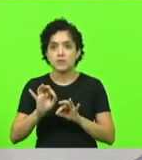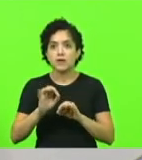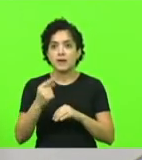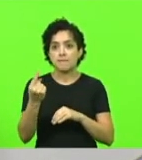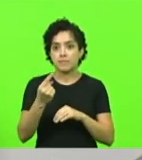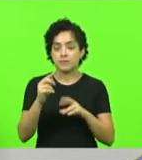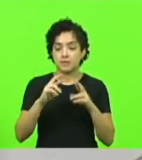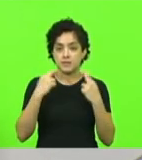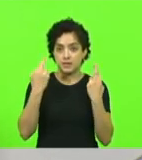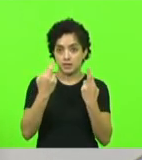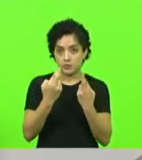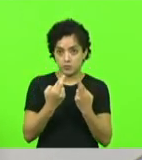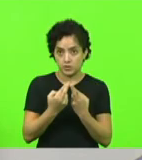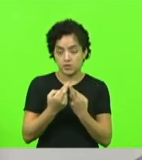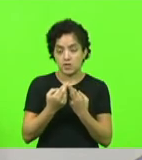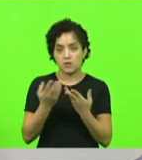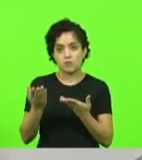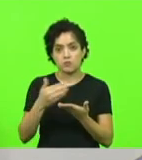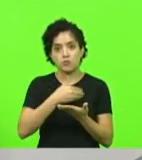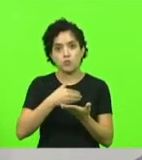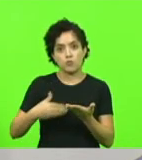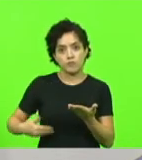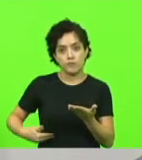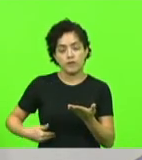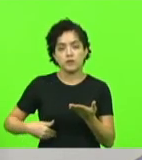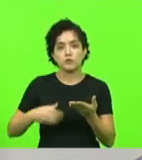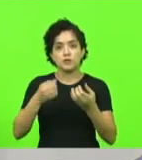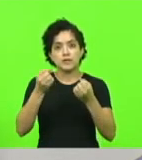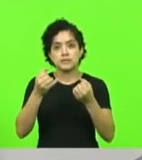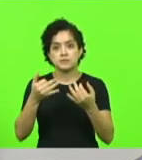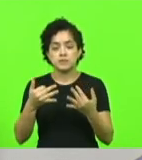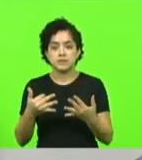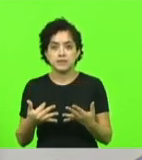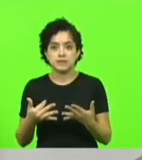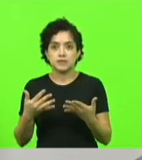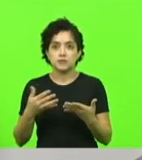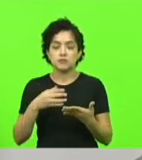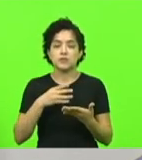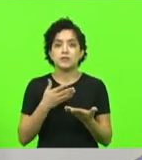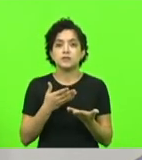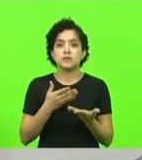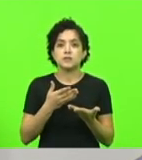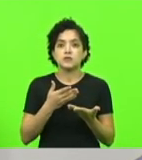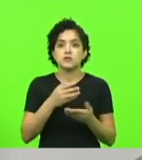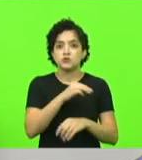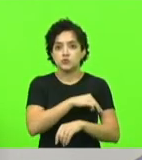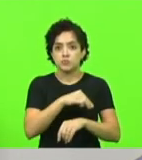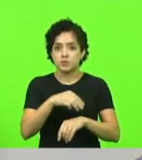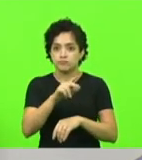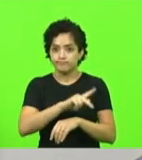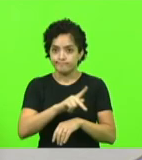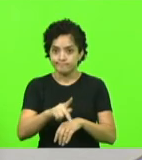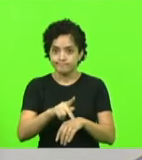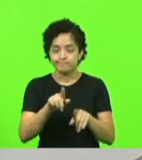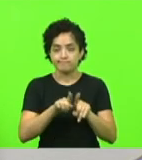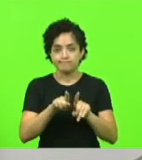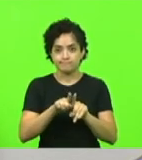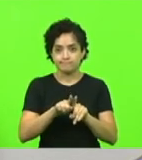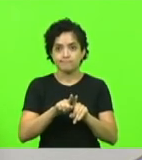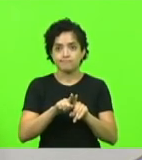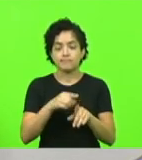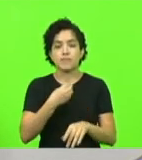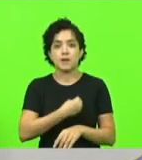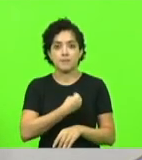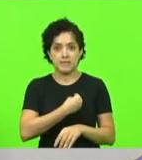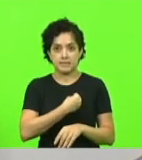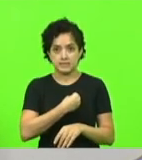então, o próprio governo falando sobre a carreira. Numa segunda reunião, nós tivemos a presença do Tribunal